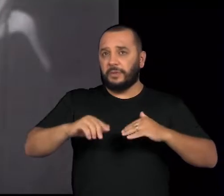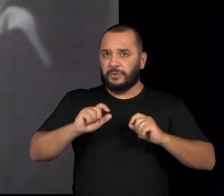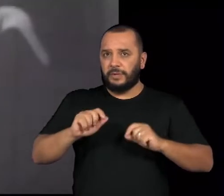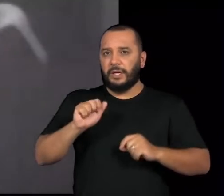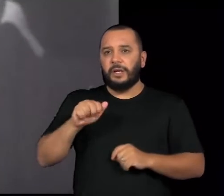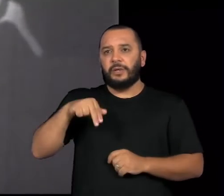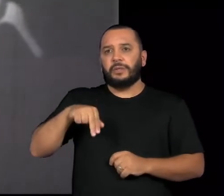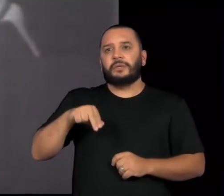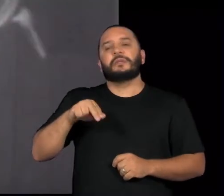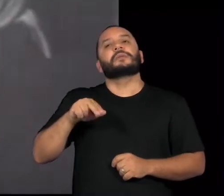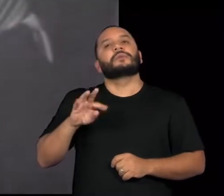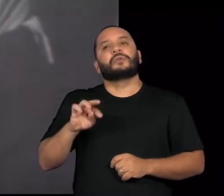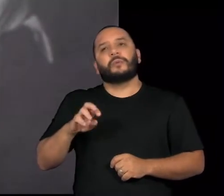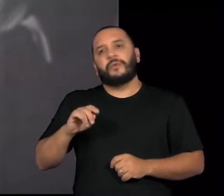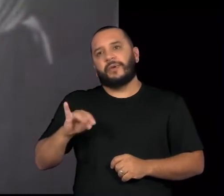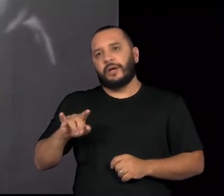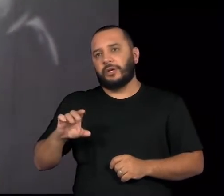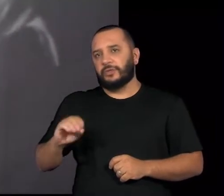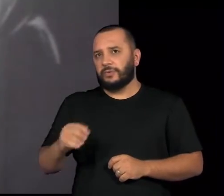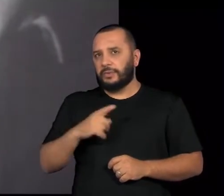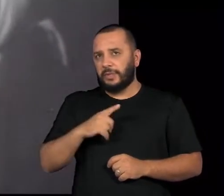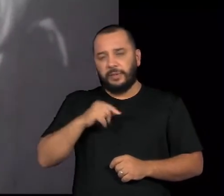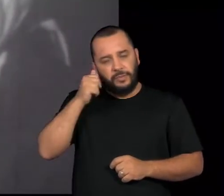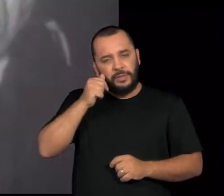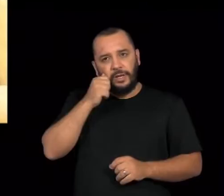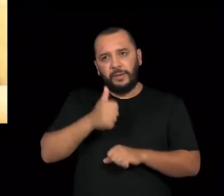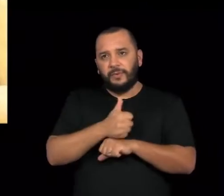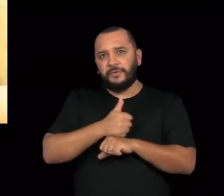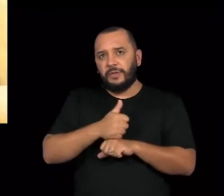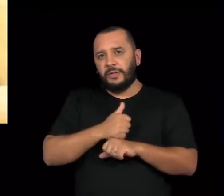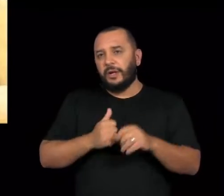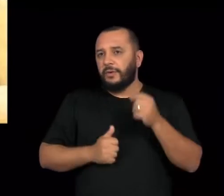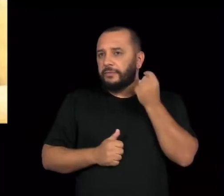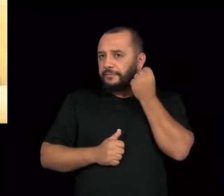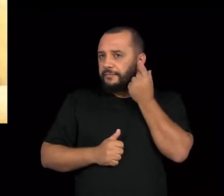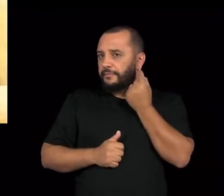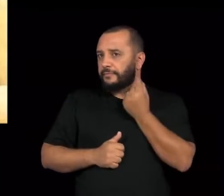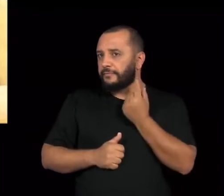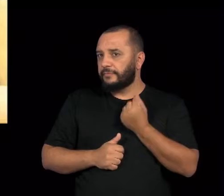antropofágico, do qual a pintora Tarsila do Amaral foi um dos mentores.